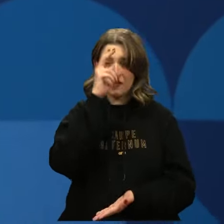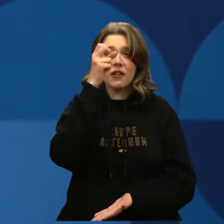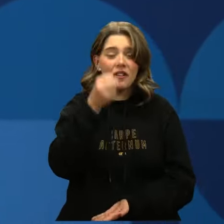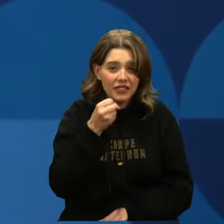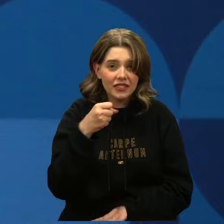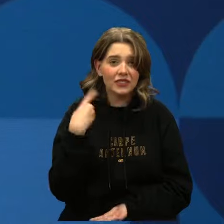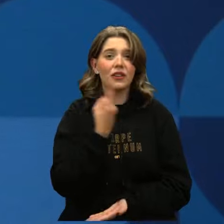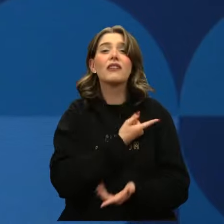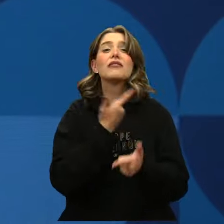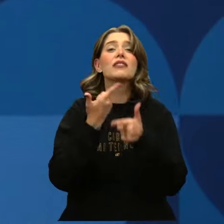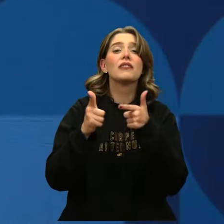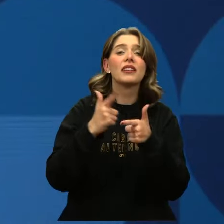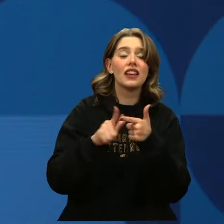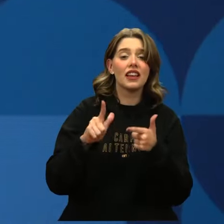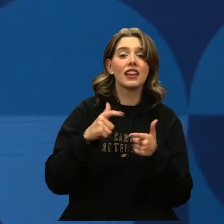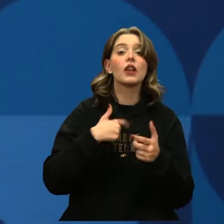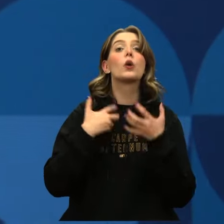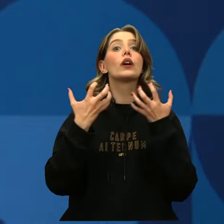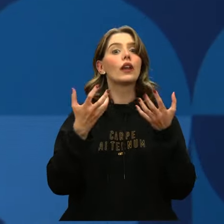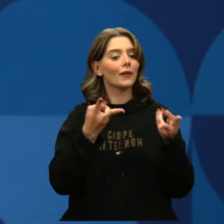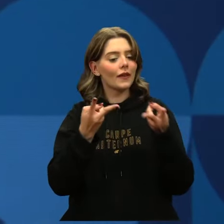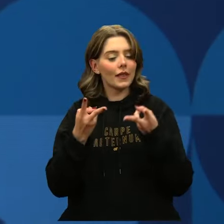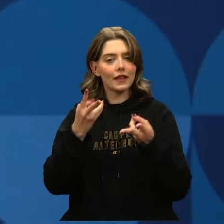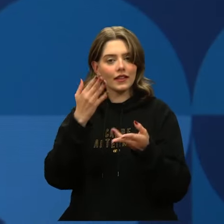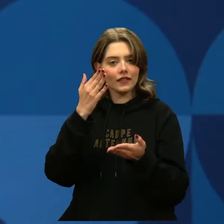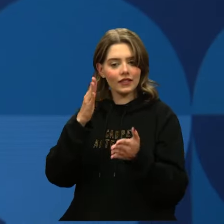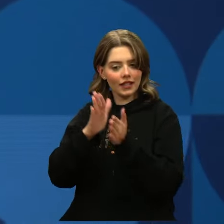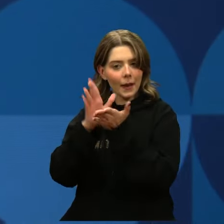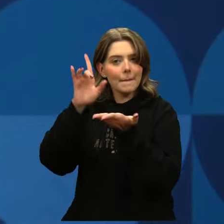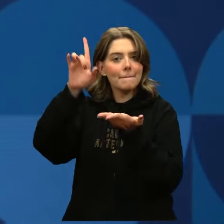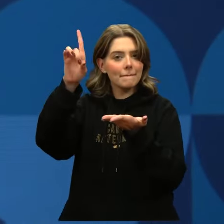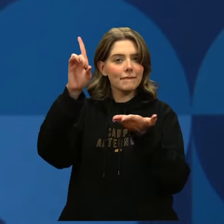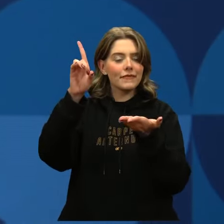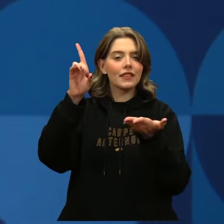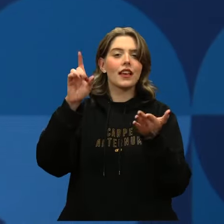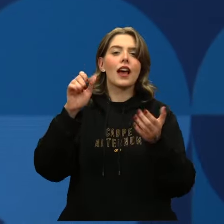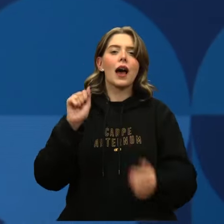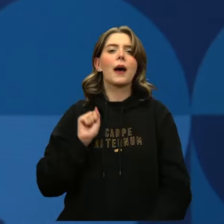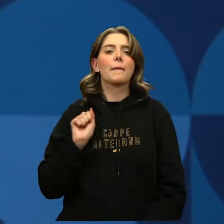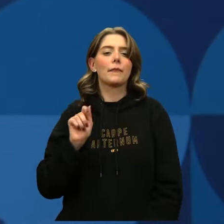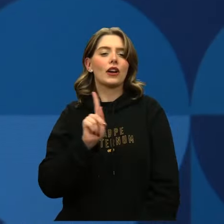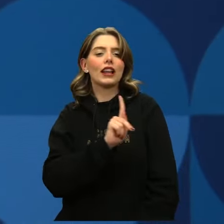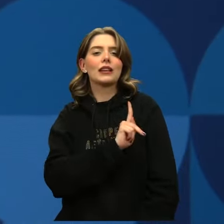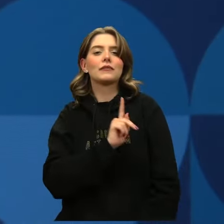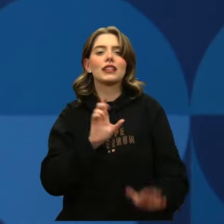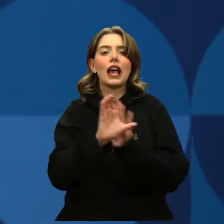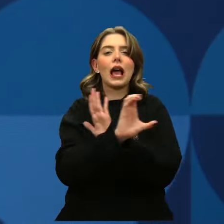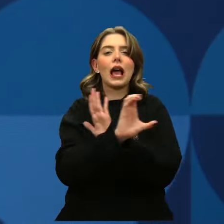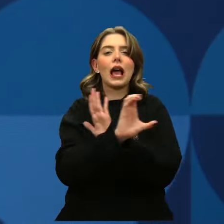E eu quero convidar você a abrir a palavra de Deus em Apocalipse capítulo 3. Nós vamos estar lendo do versículo